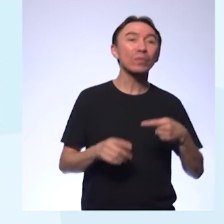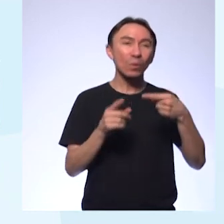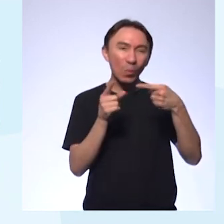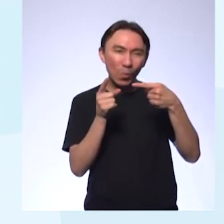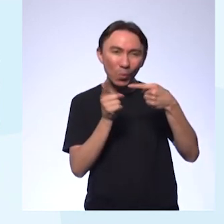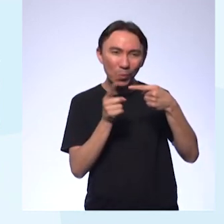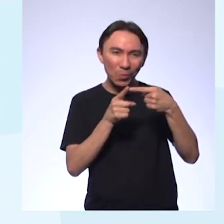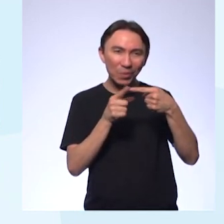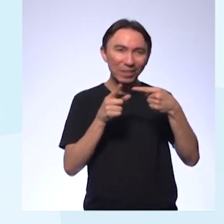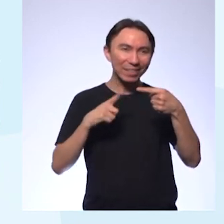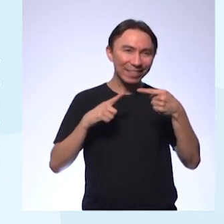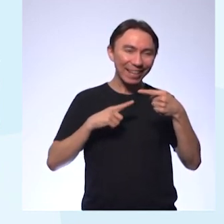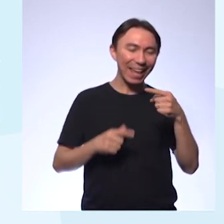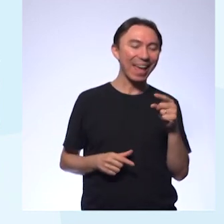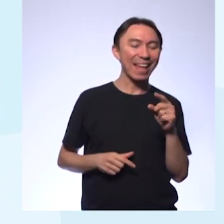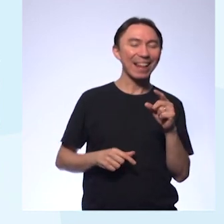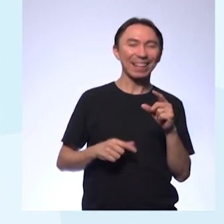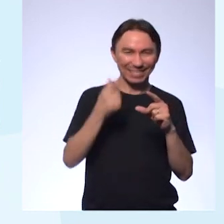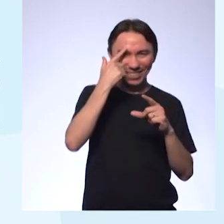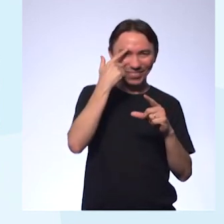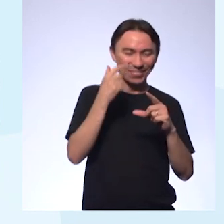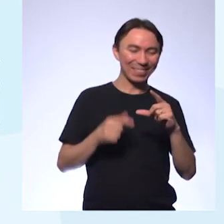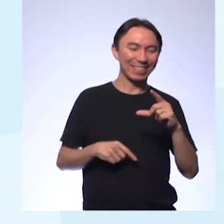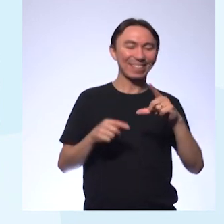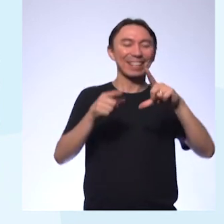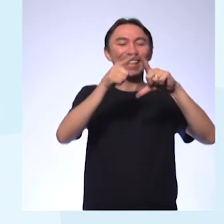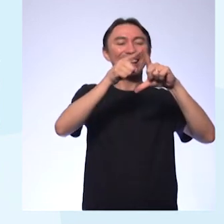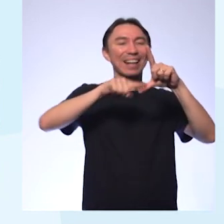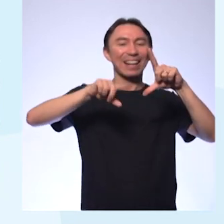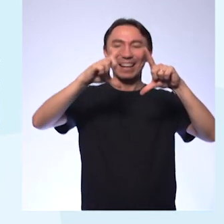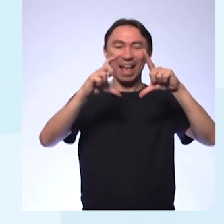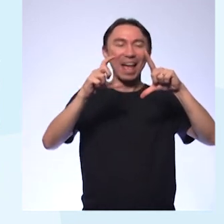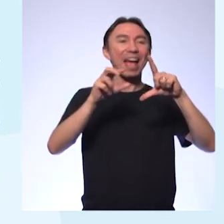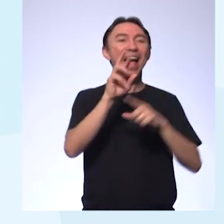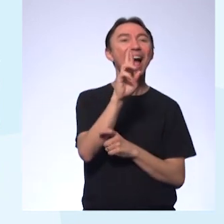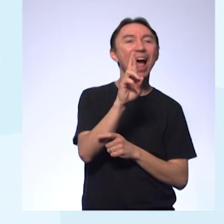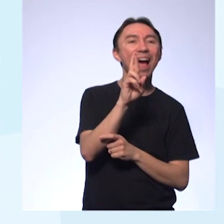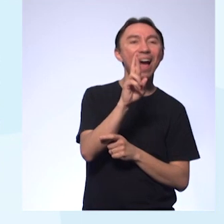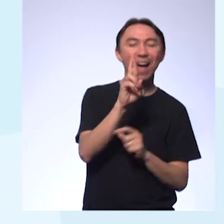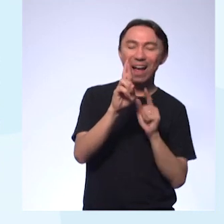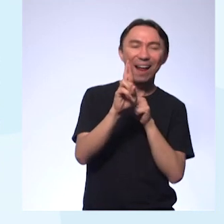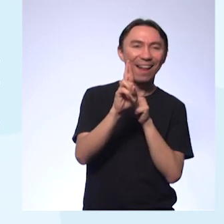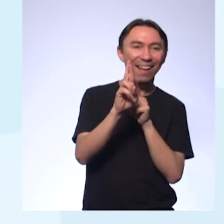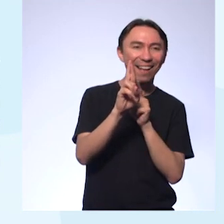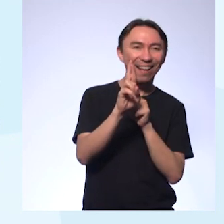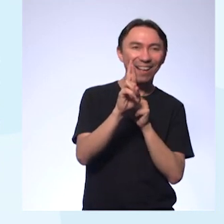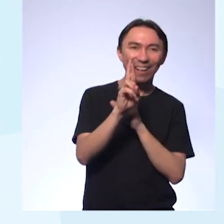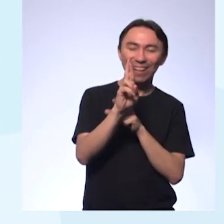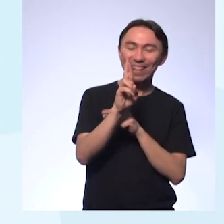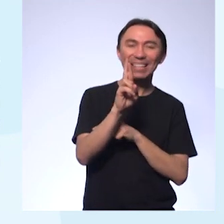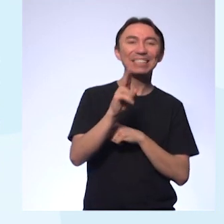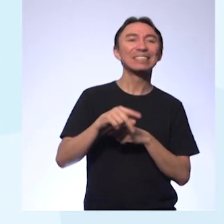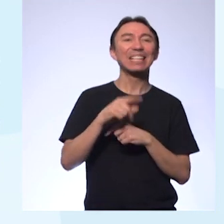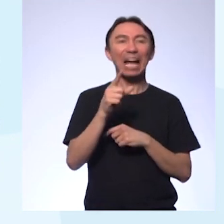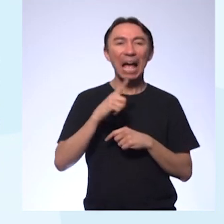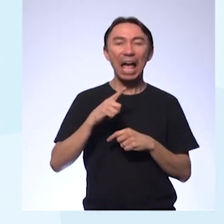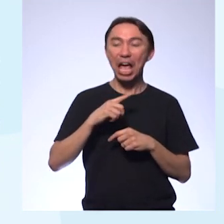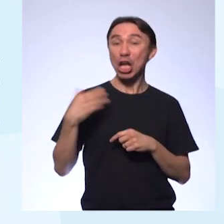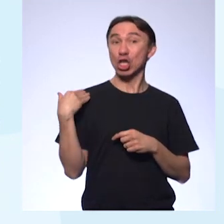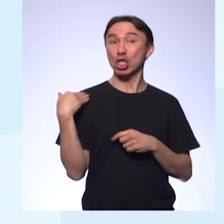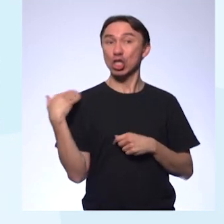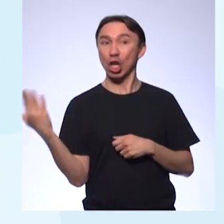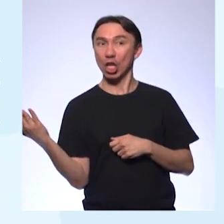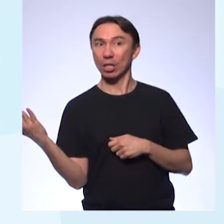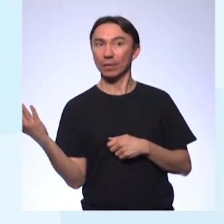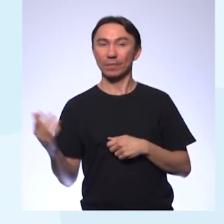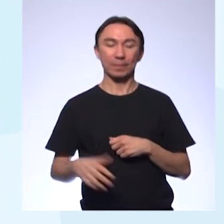entre parênteses, letra R. Esse R vem da palavra do latim rectus, que significa estar à direita. E o de baixo,